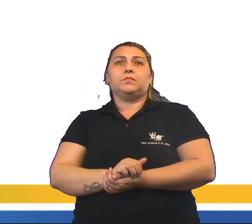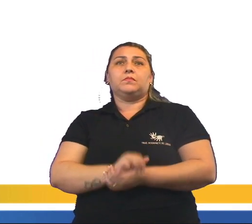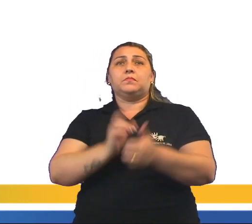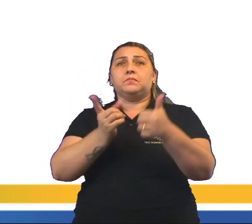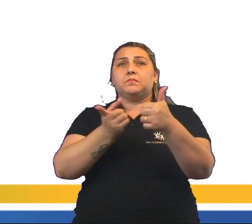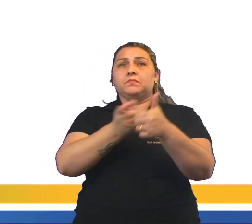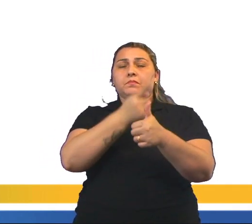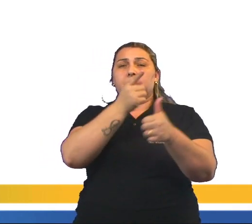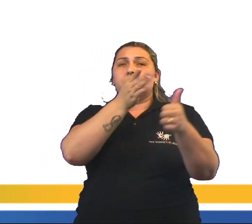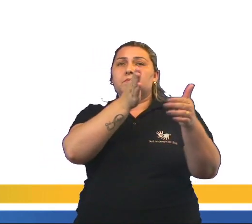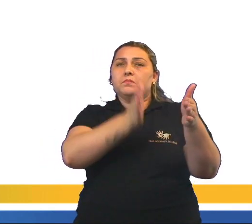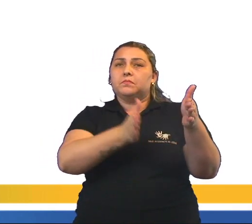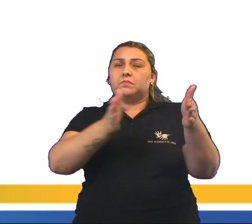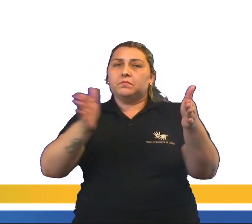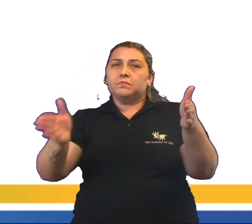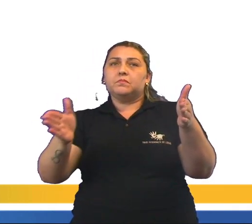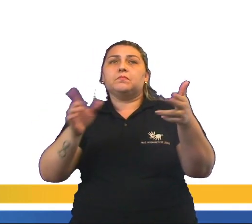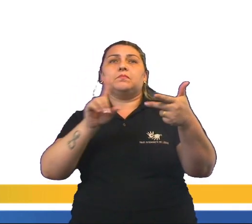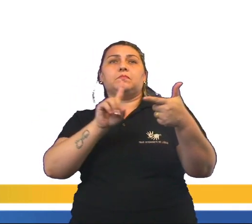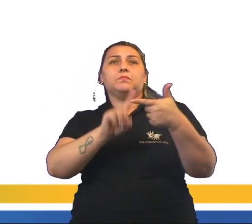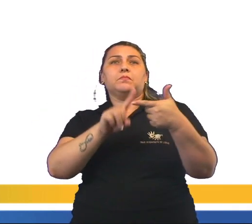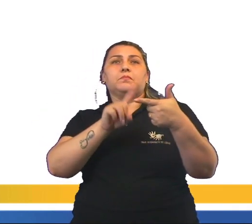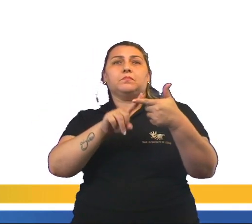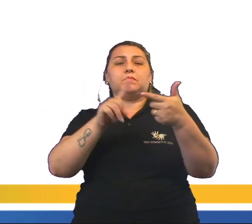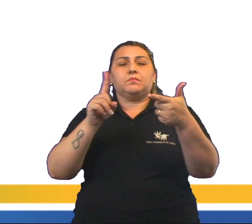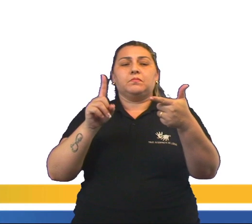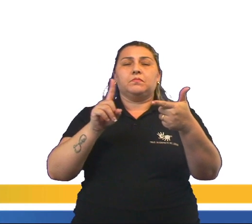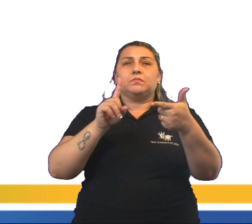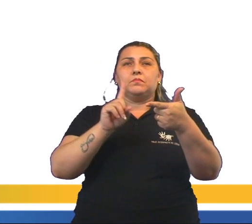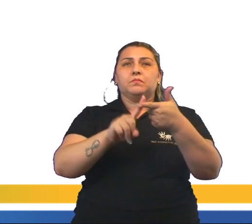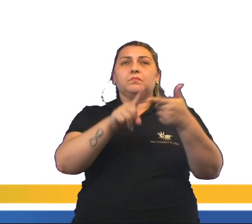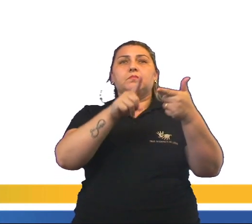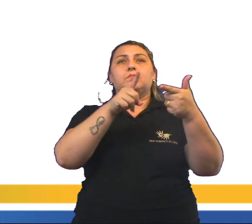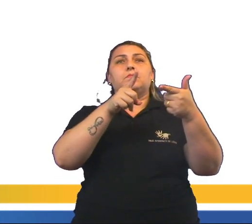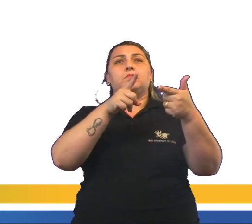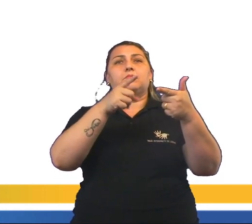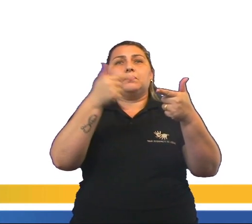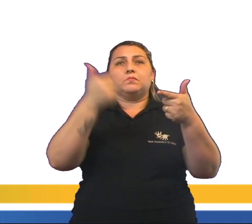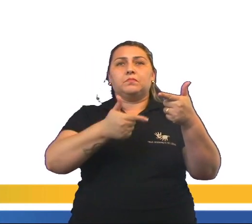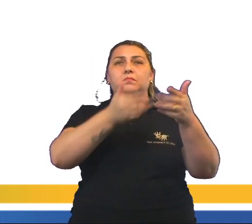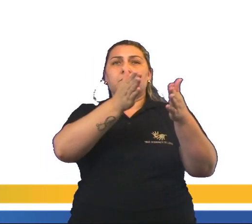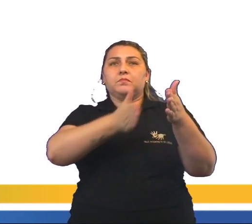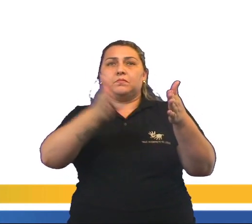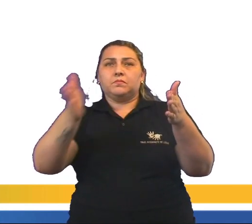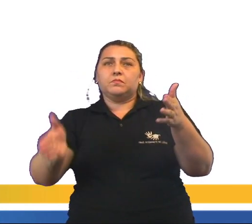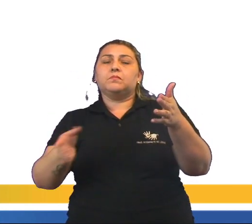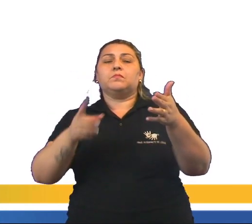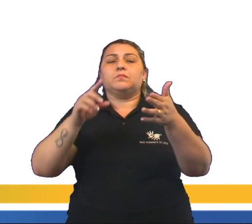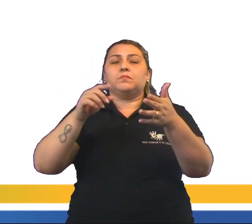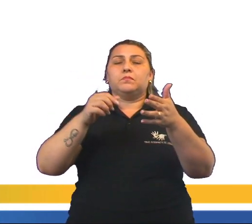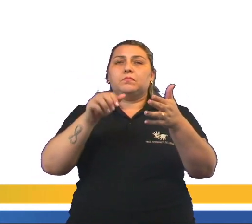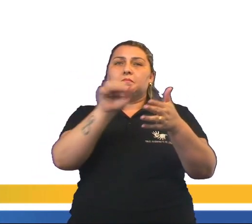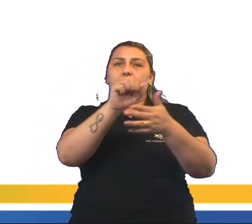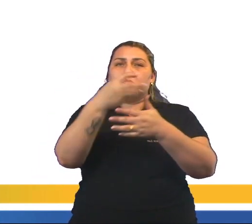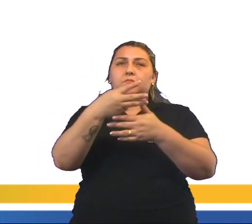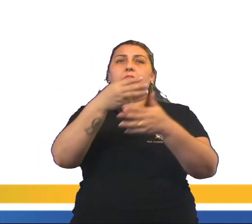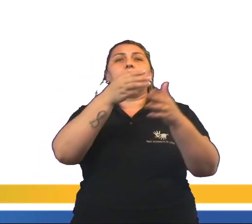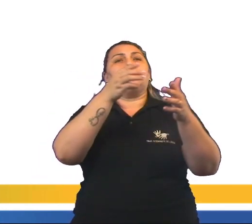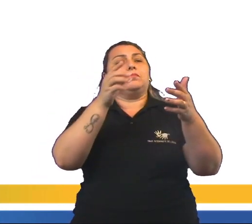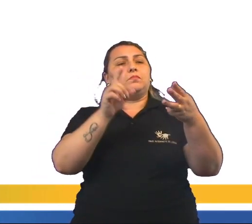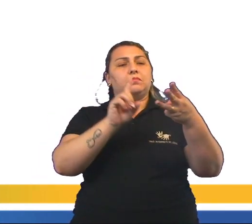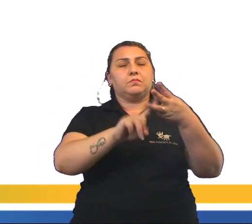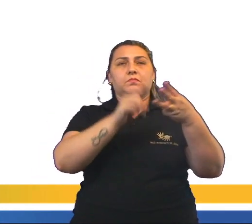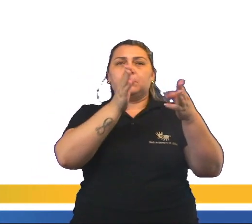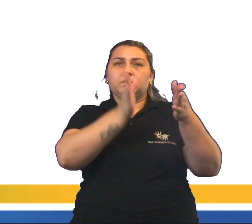de primeiro termo da sequência ou a dois a mesma coisa segundo termo da sequência o a